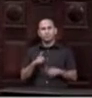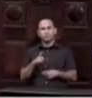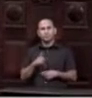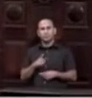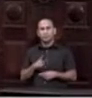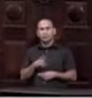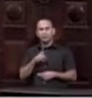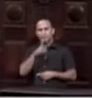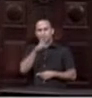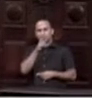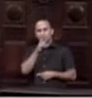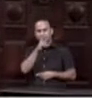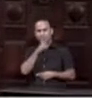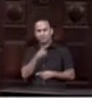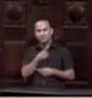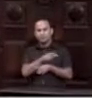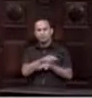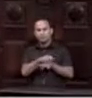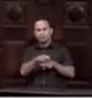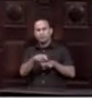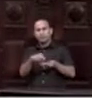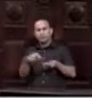sacrificando, como já falei aqui em outras vezes,